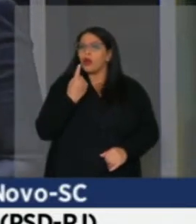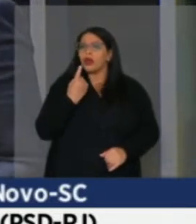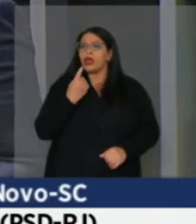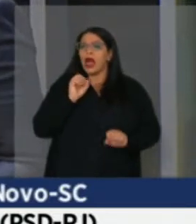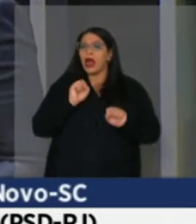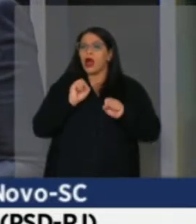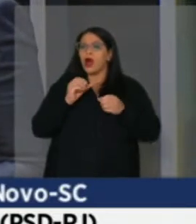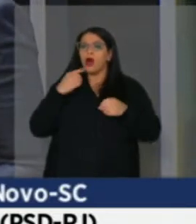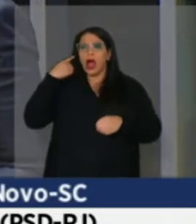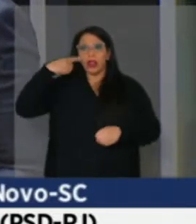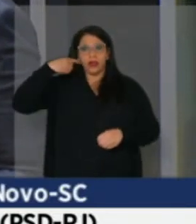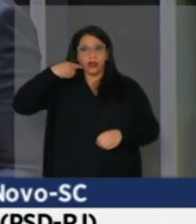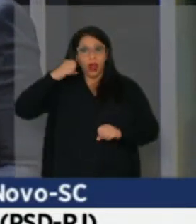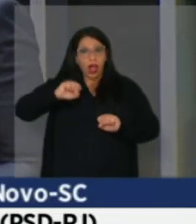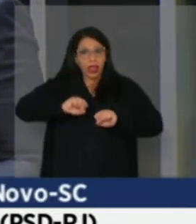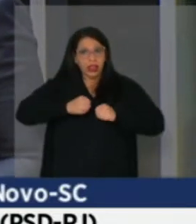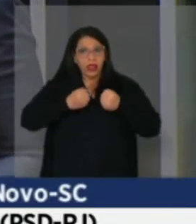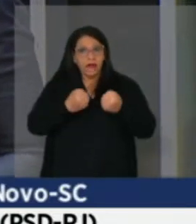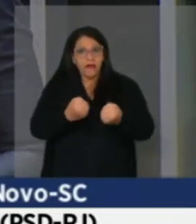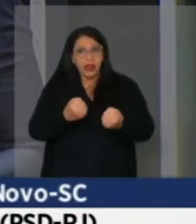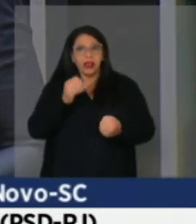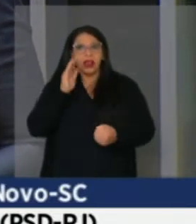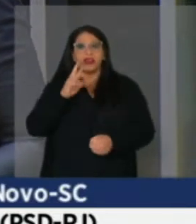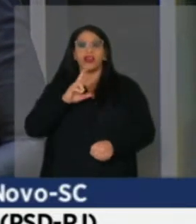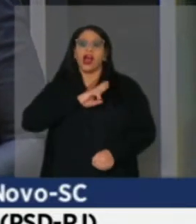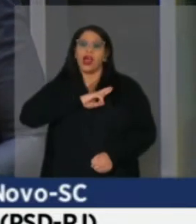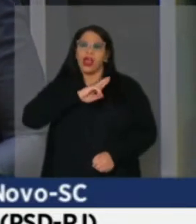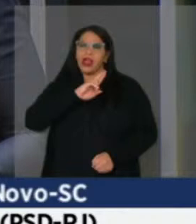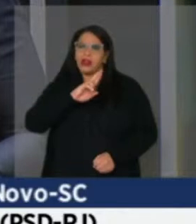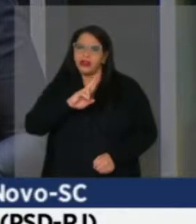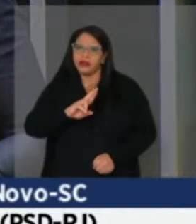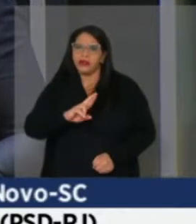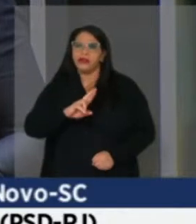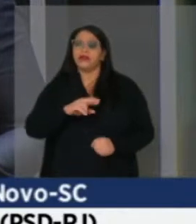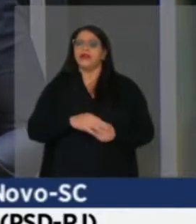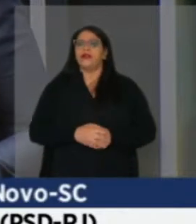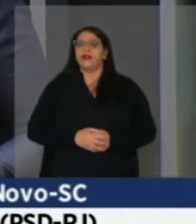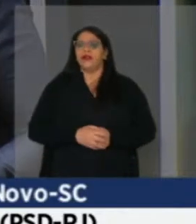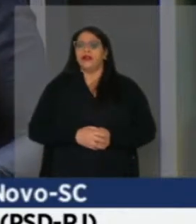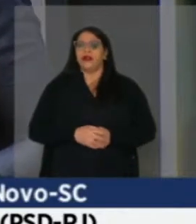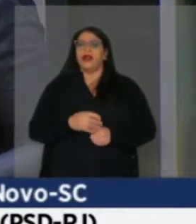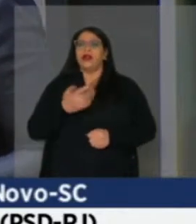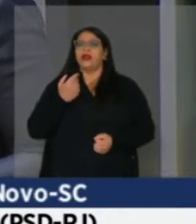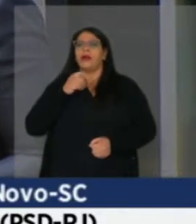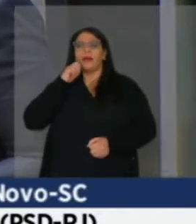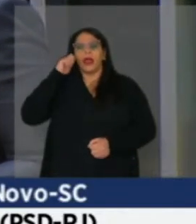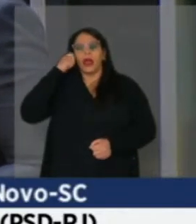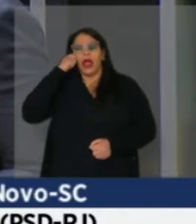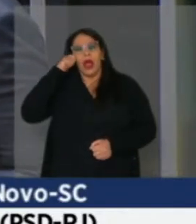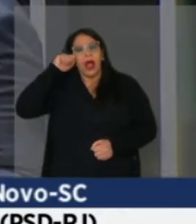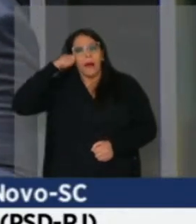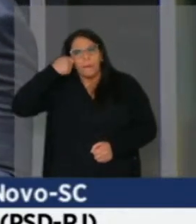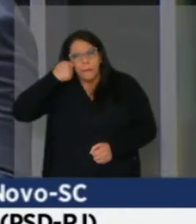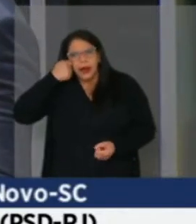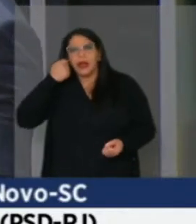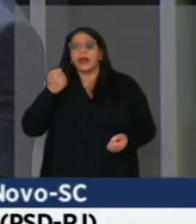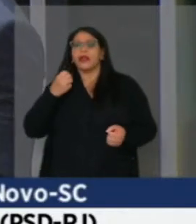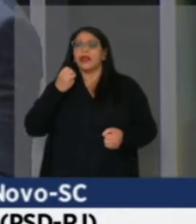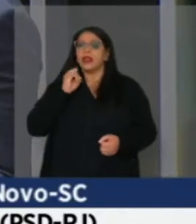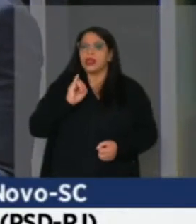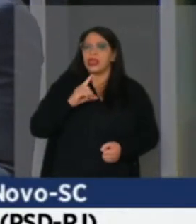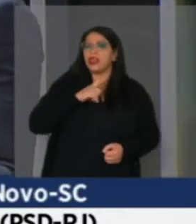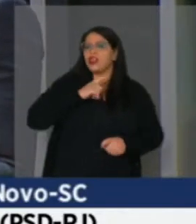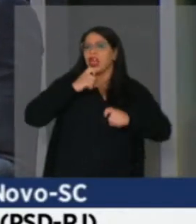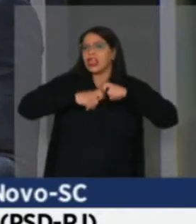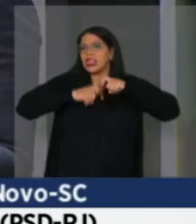defesa. Questões relacionadas à religião, à cor de pele, a se ela fazia swing ou